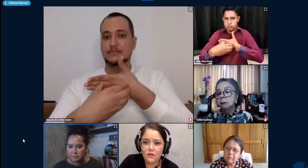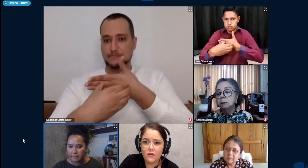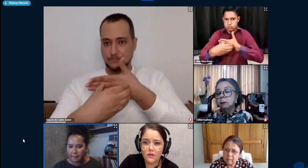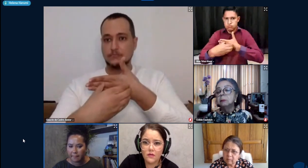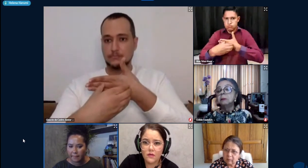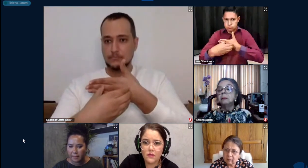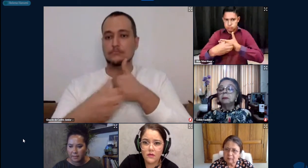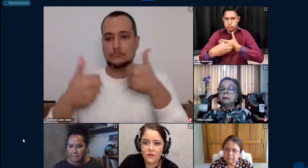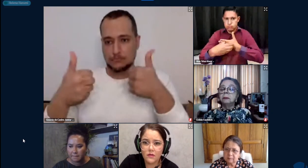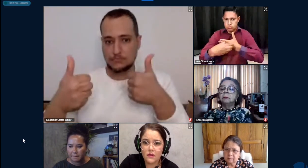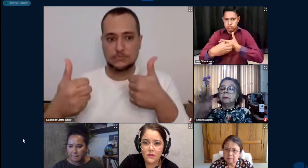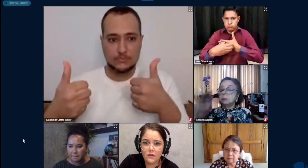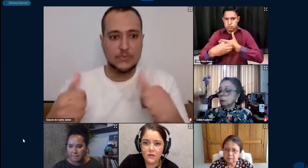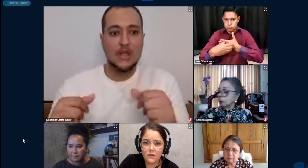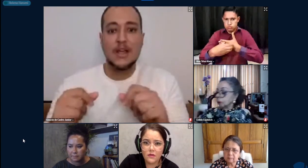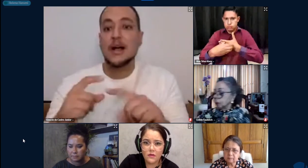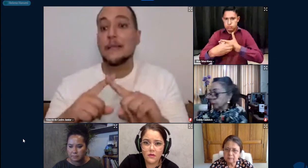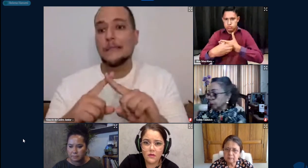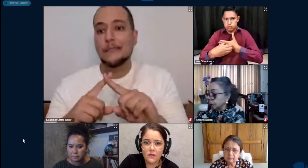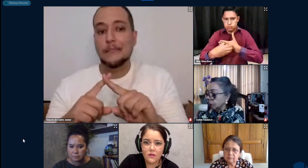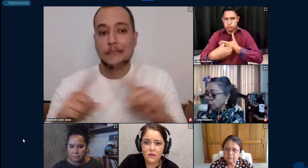Assim.